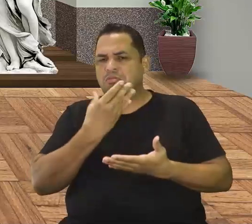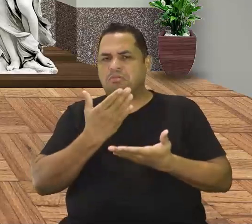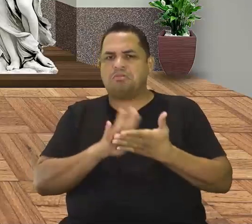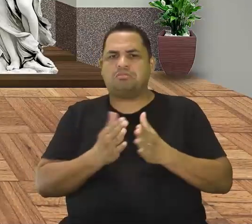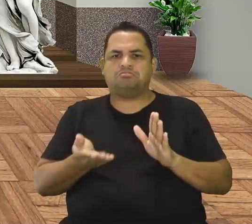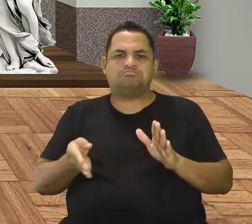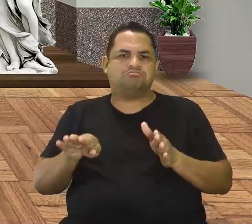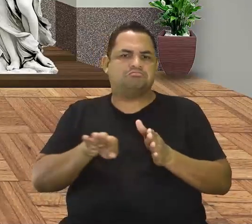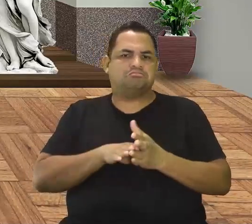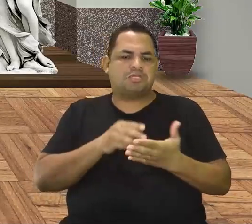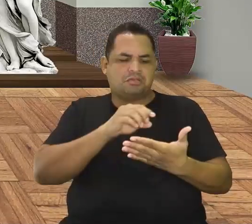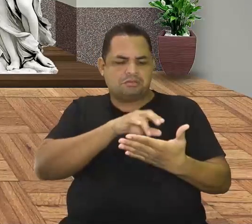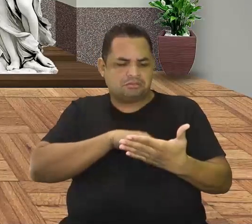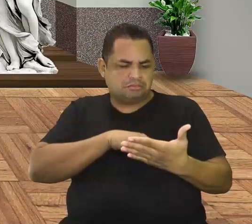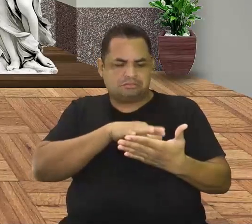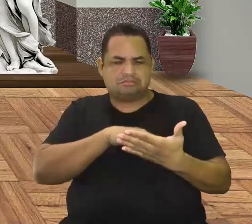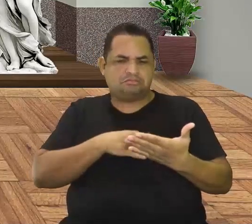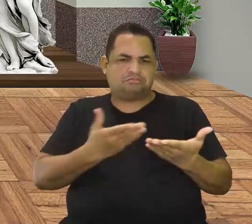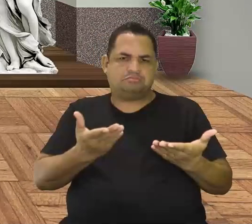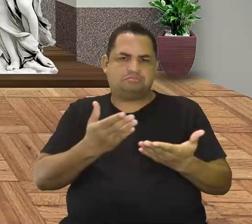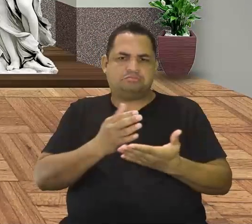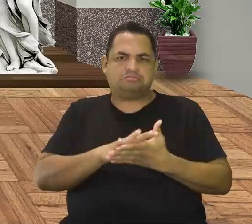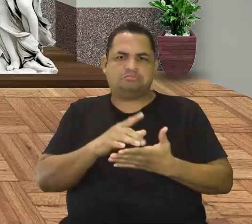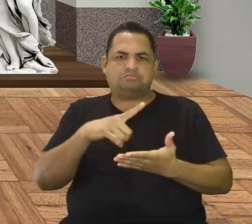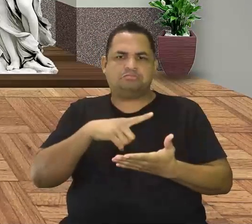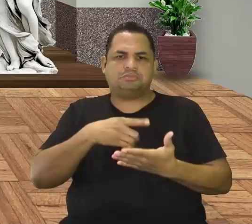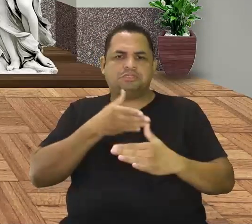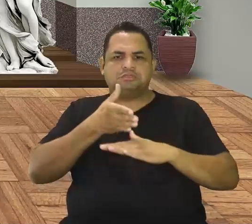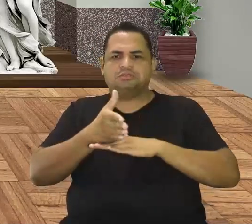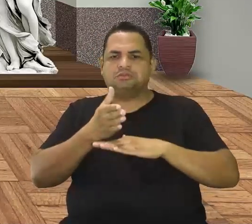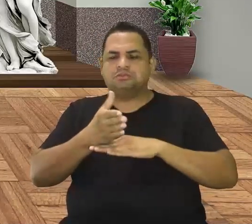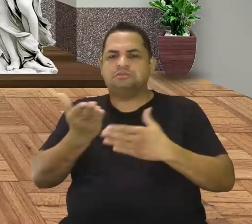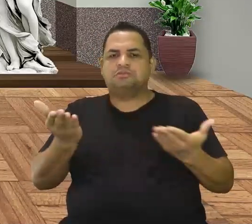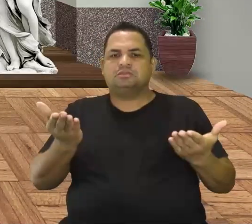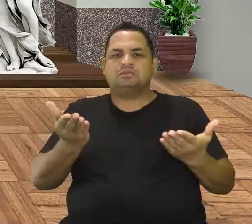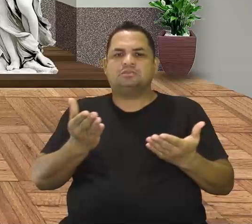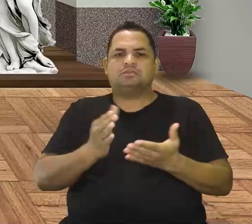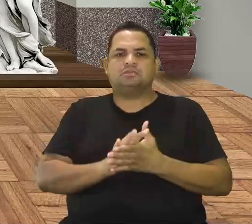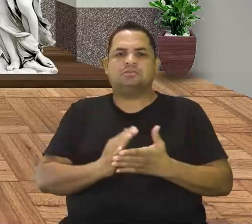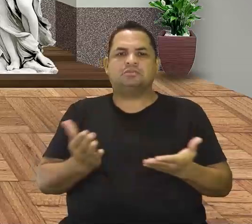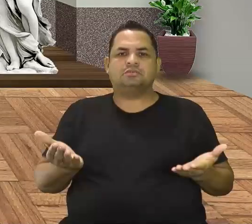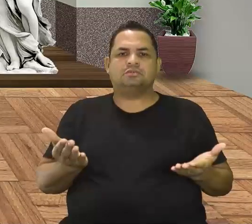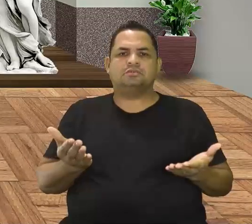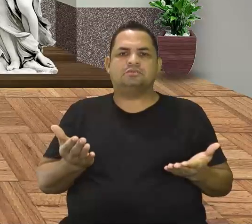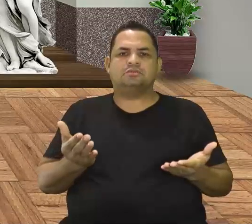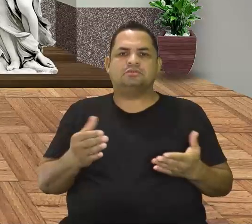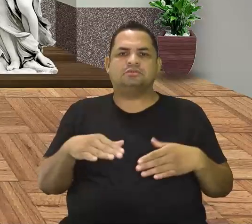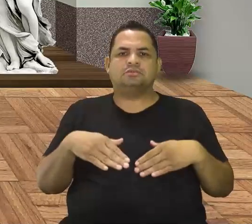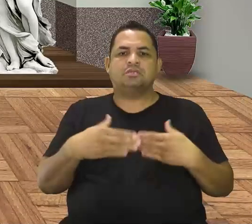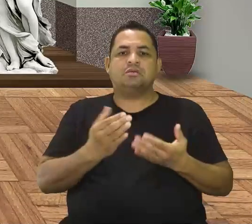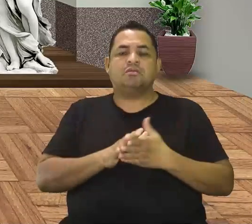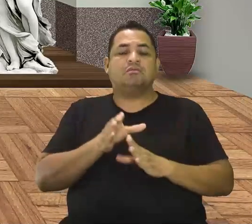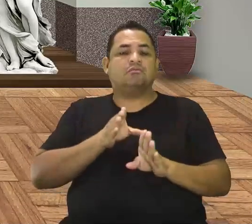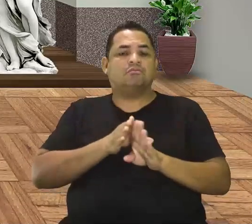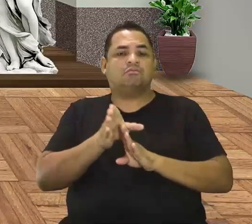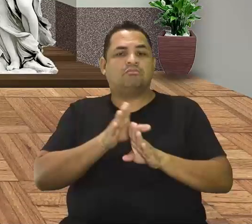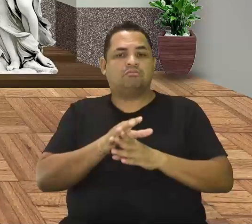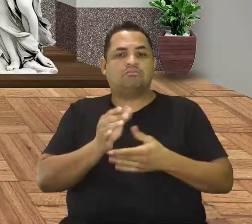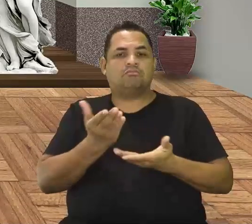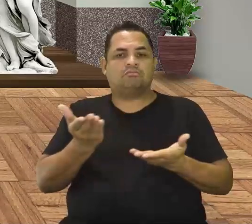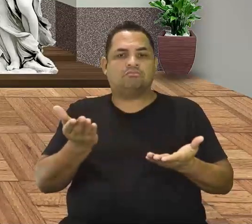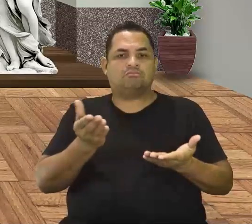chegando no teu celular, você acaba tendo esses acessos. E aí? Bom, o conselho que eu te dou,